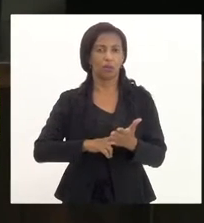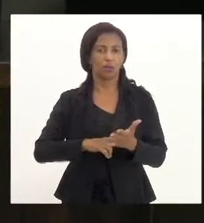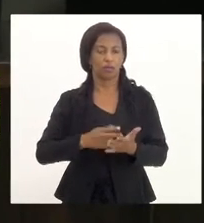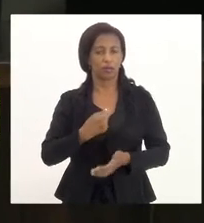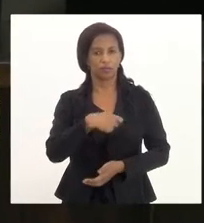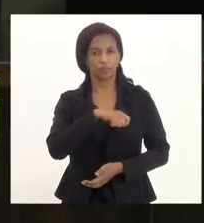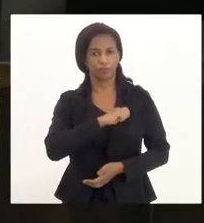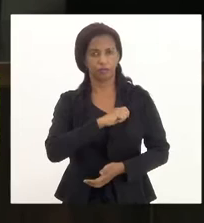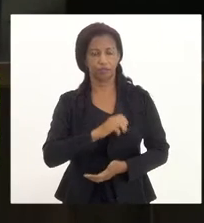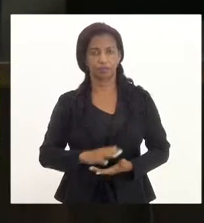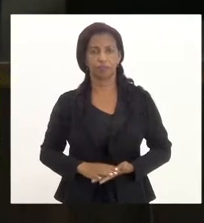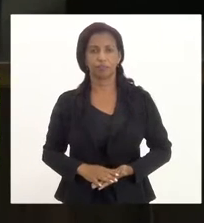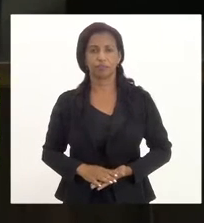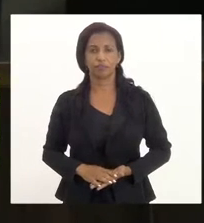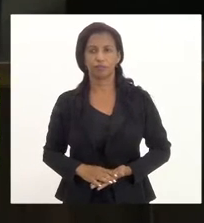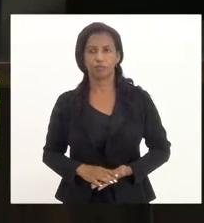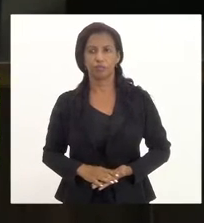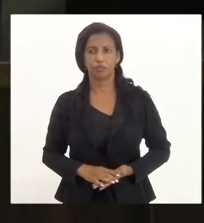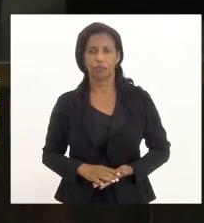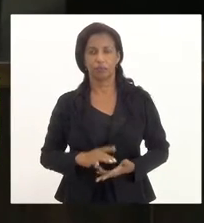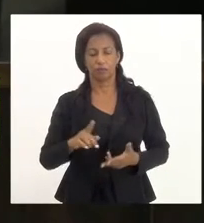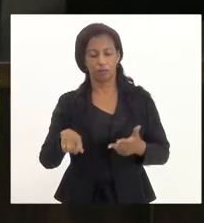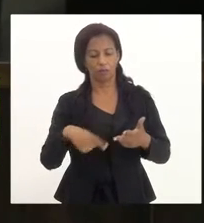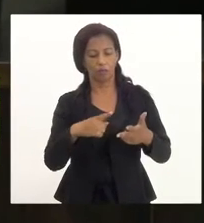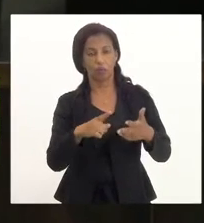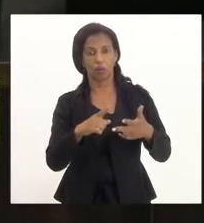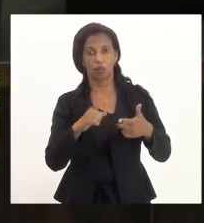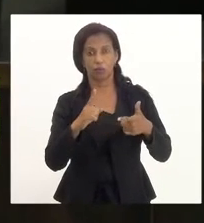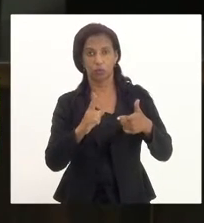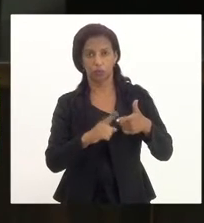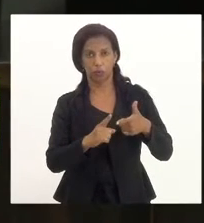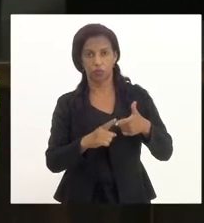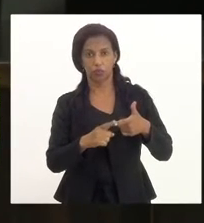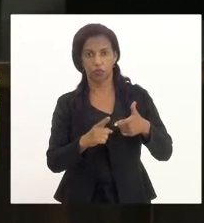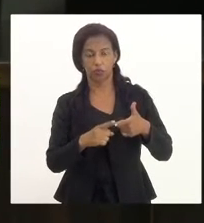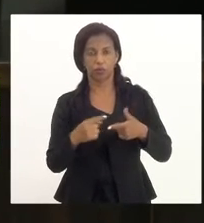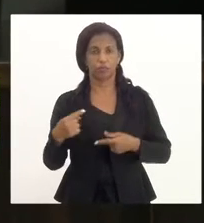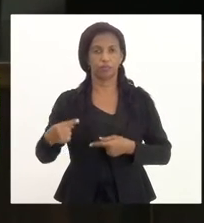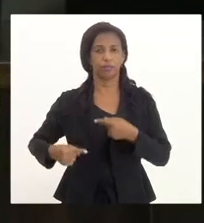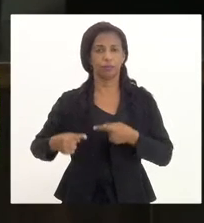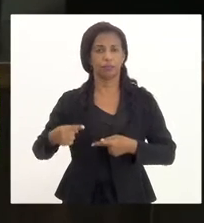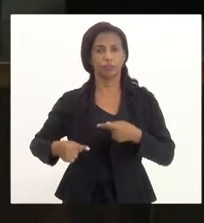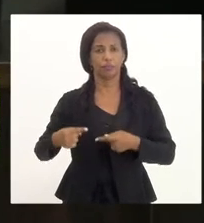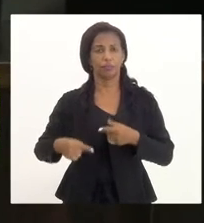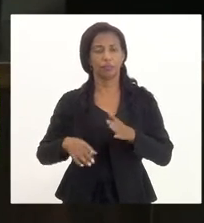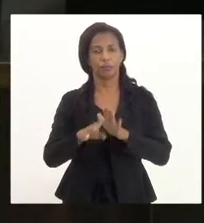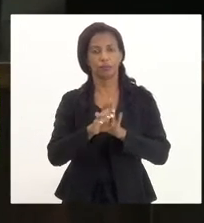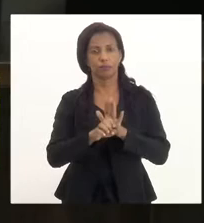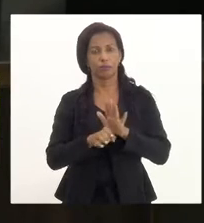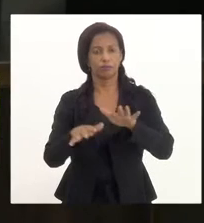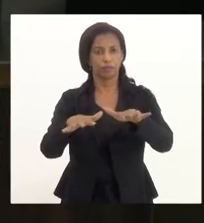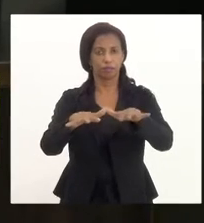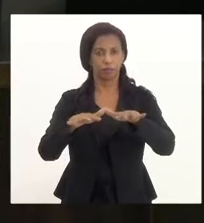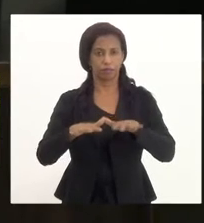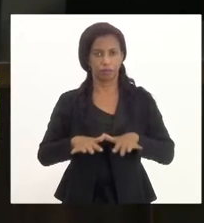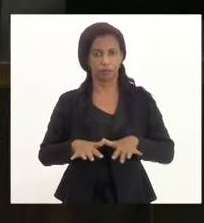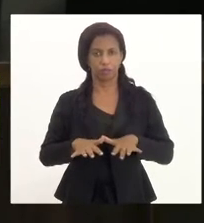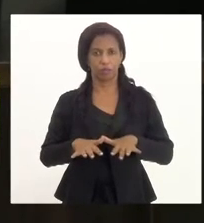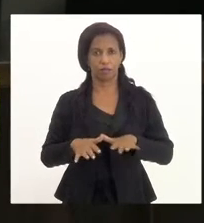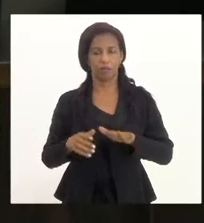fiscal O tópico seguinte dois discussão sobre as emendas de plenário